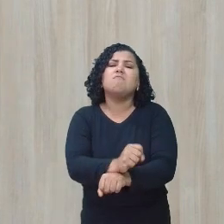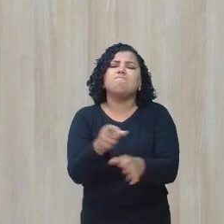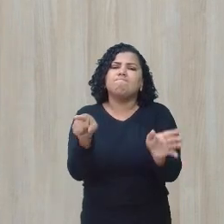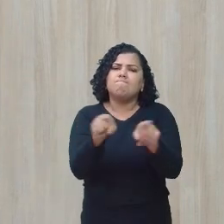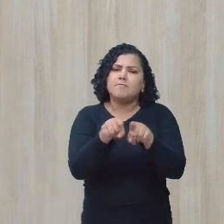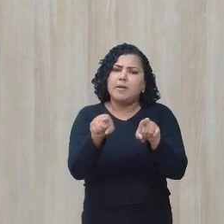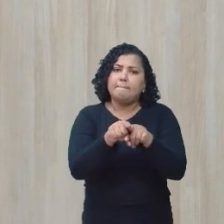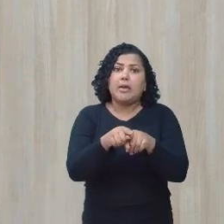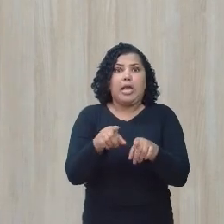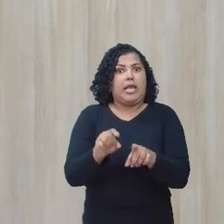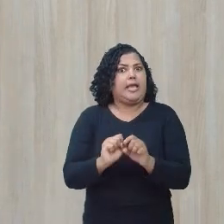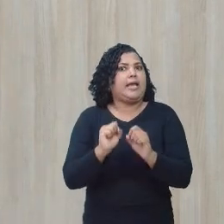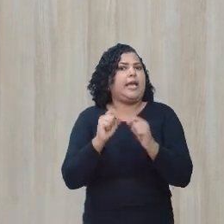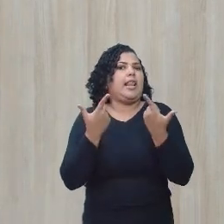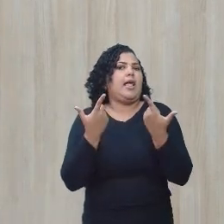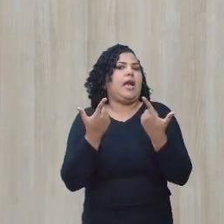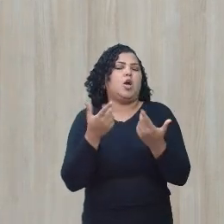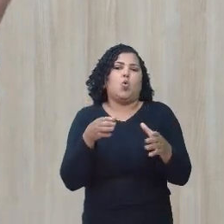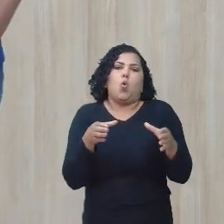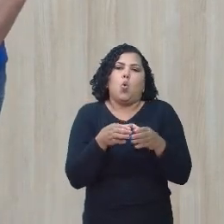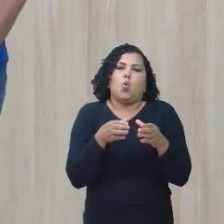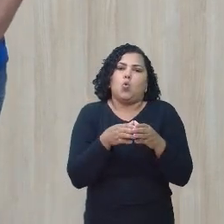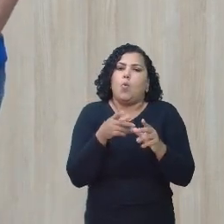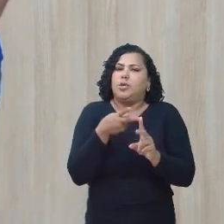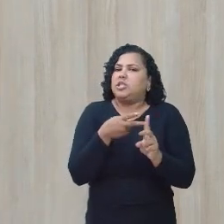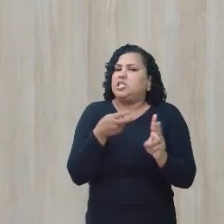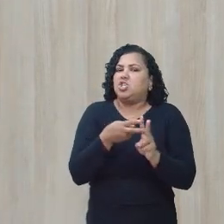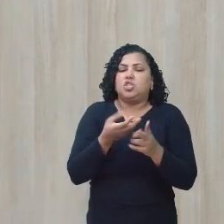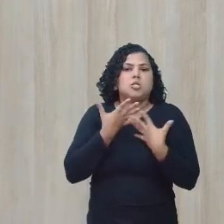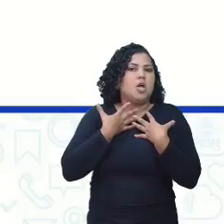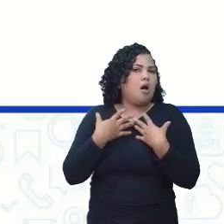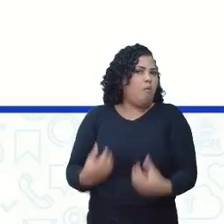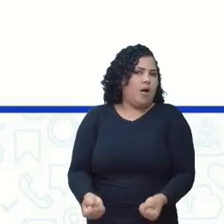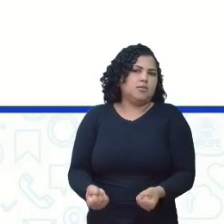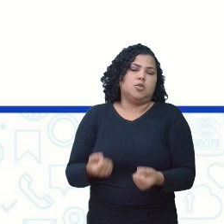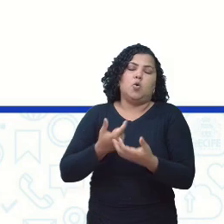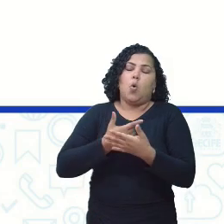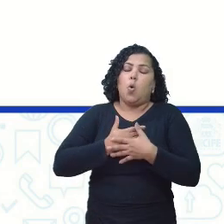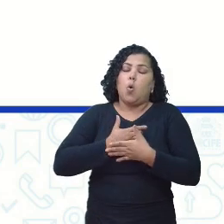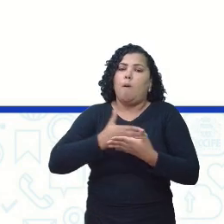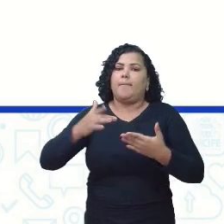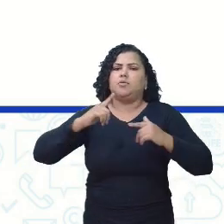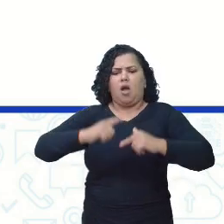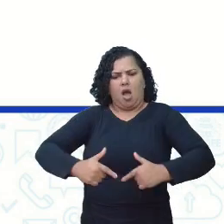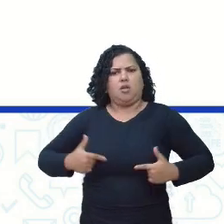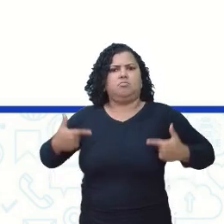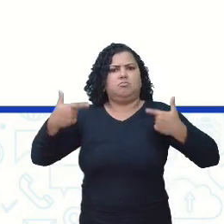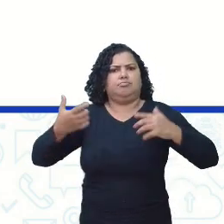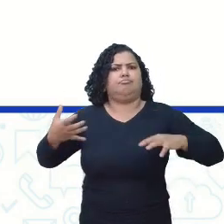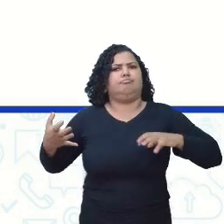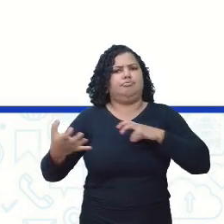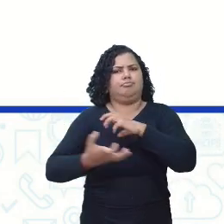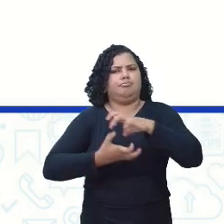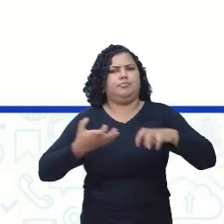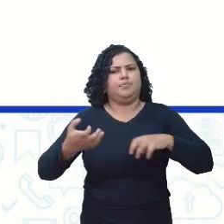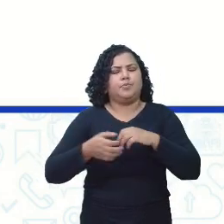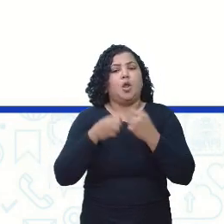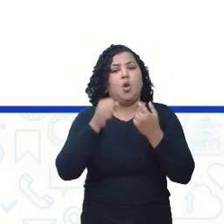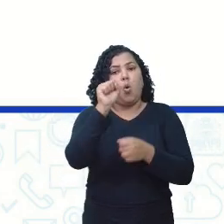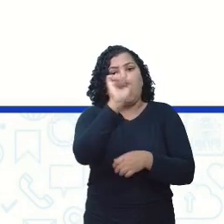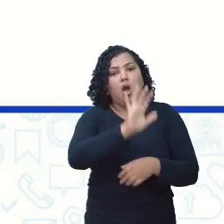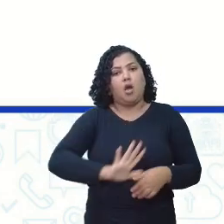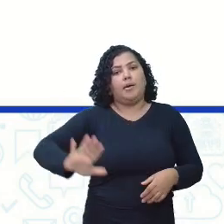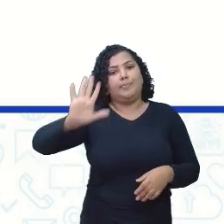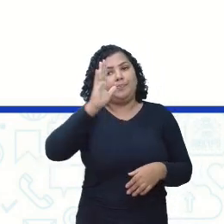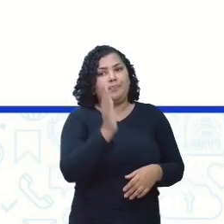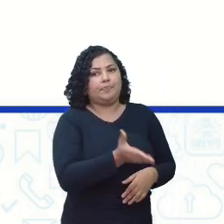indígenas. Então, aqui a gente tem, não é, um mapa de uma plataforma chamada Slave Voyage, que vale muito a pena a gente visitar,